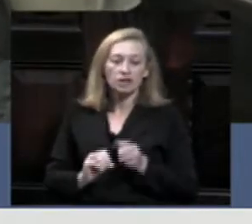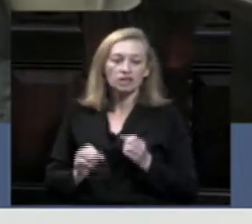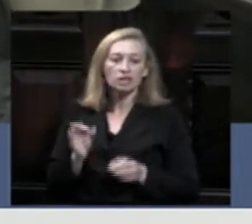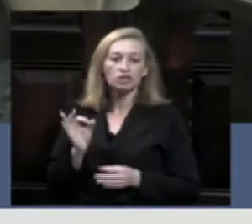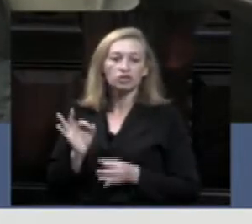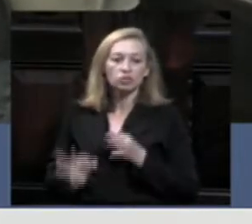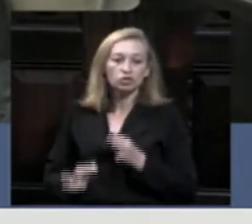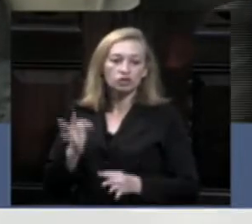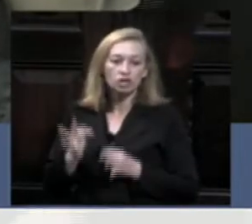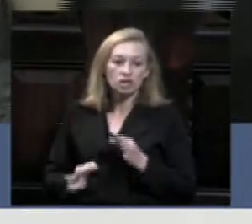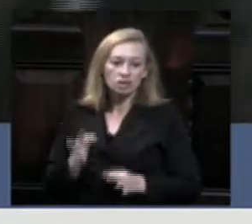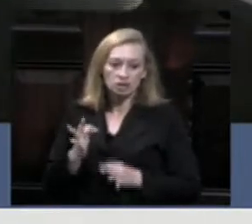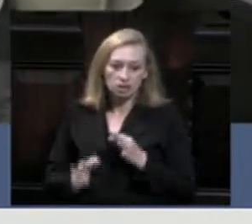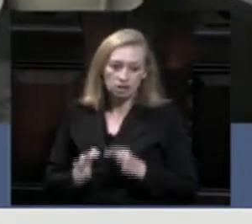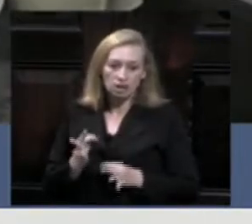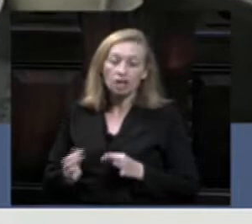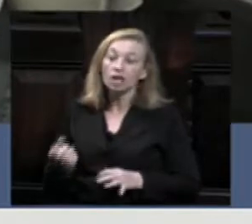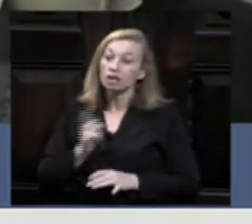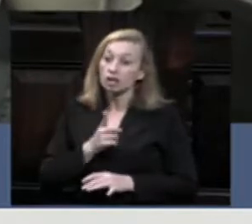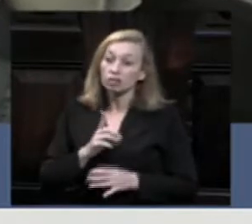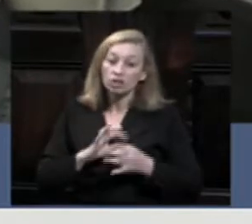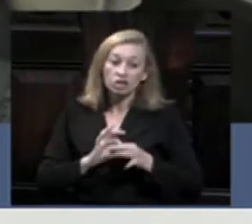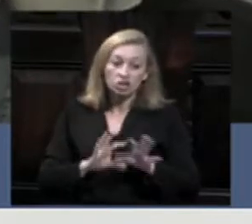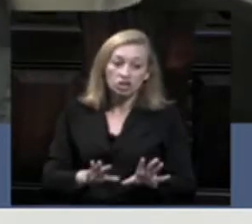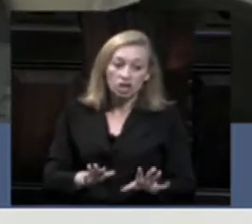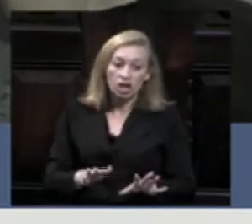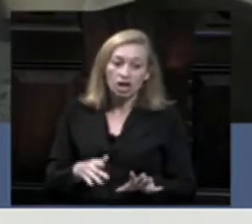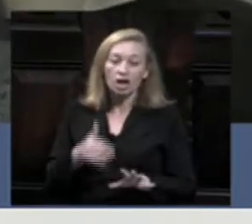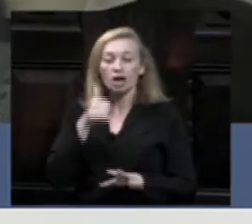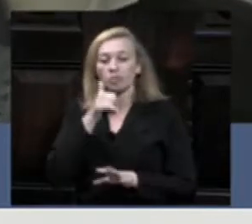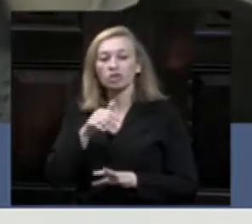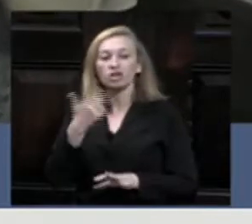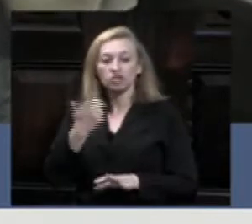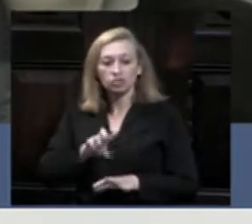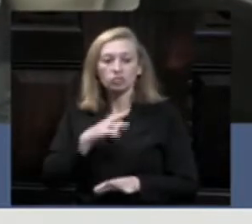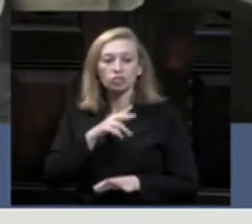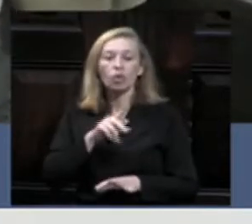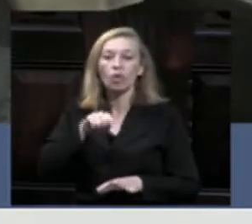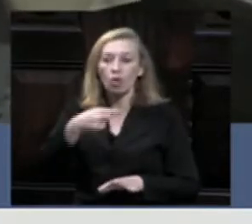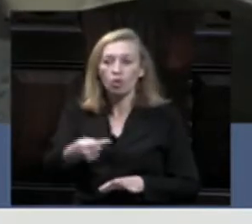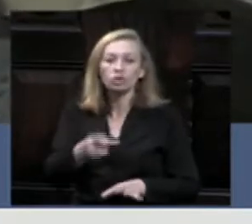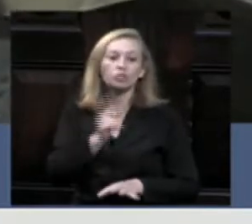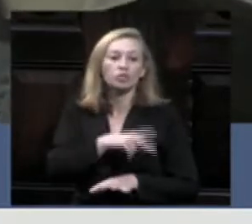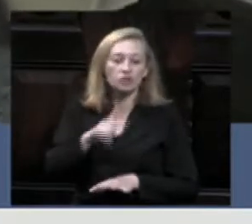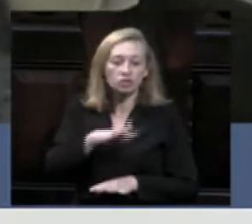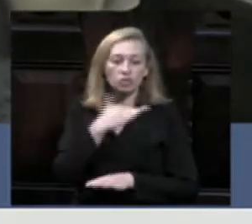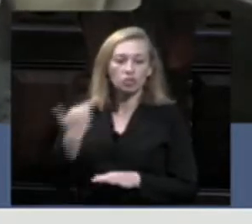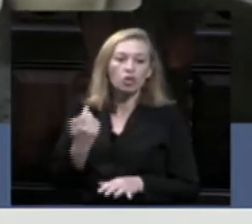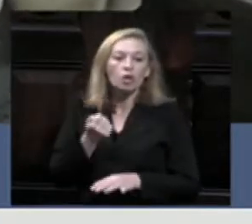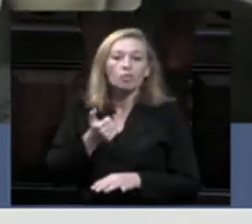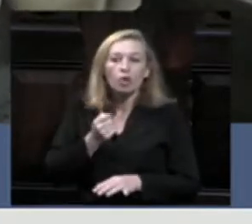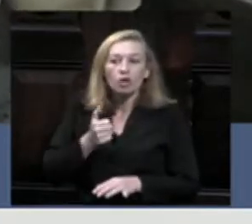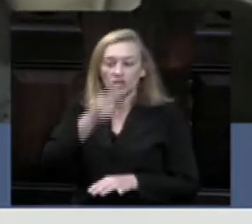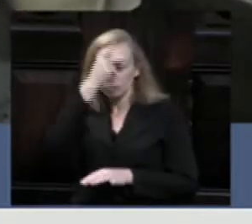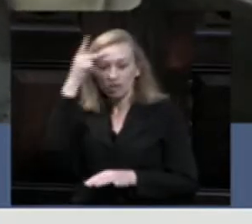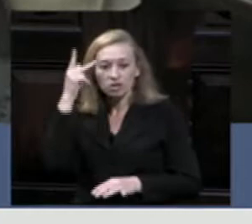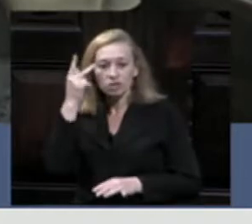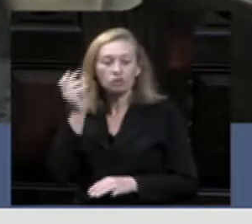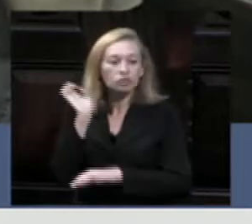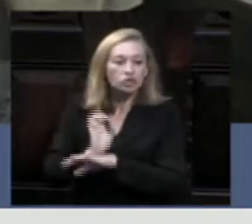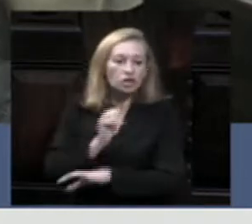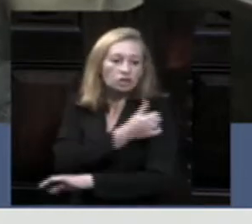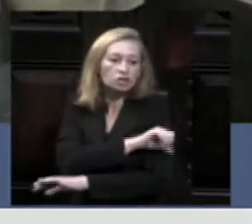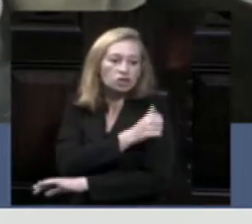deixar para chorar depois do leite derramado, que são poucas pessoas no Estado do Rio de Janeiro, no